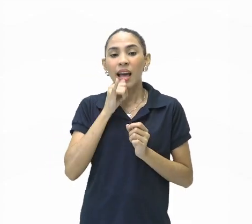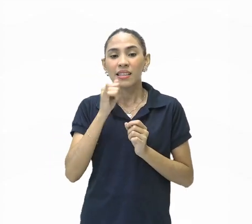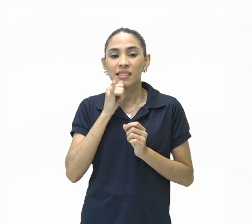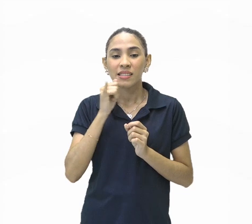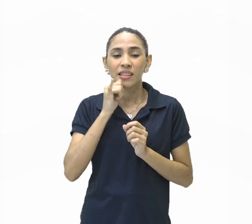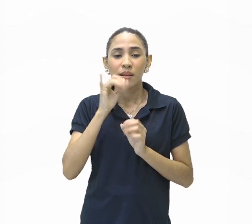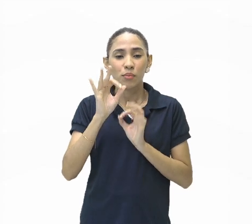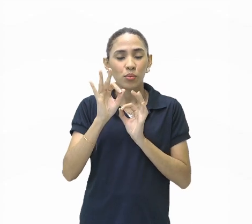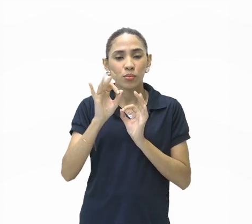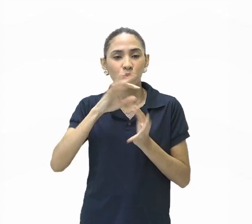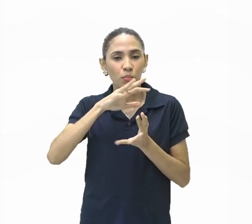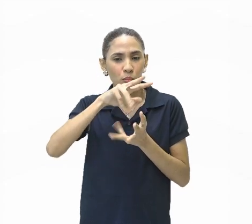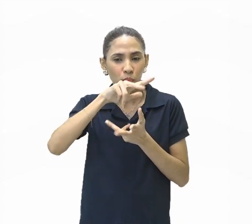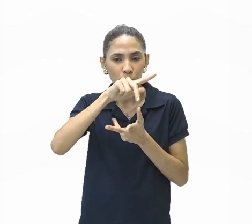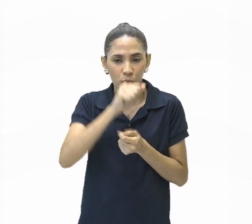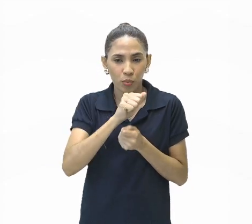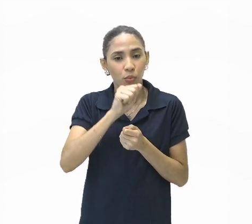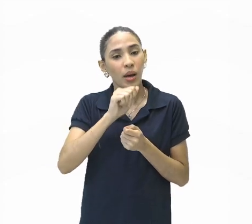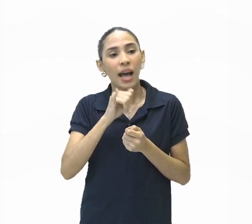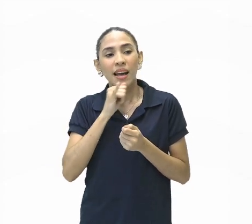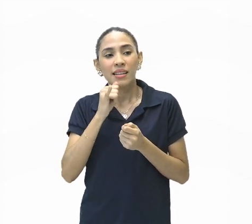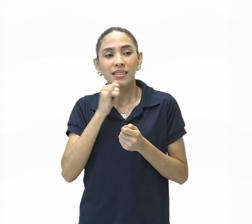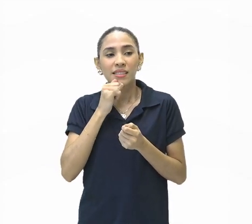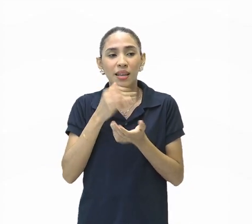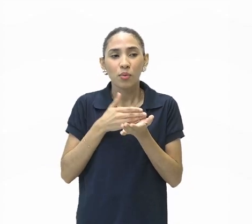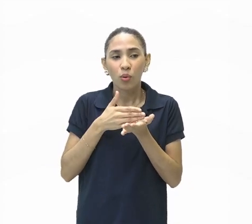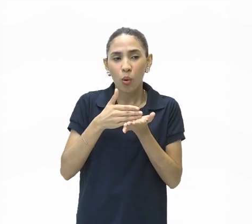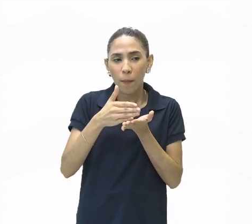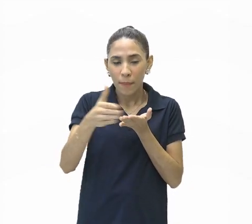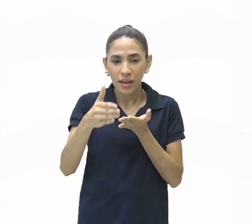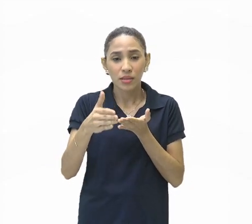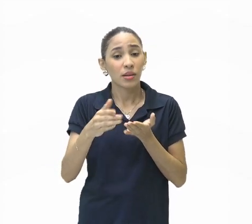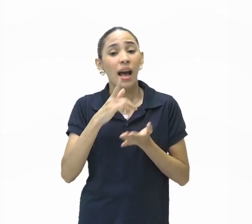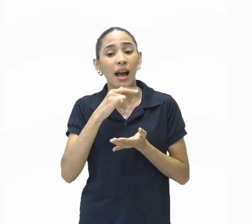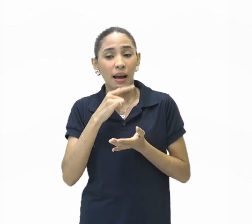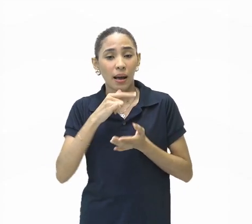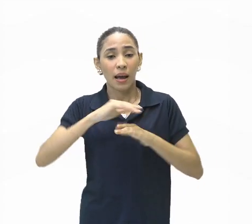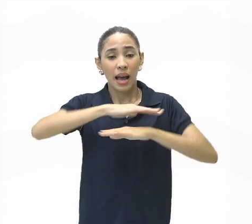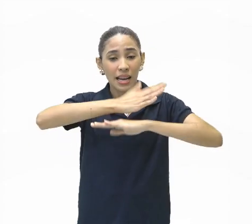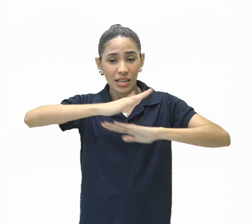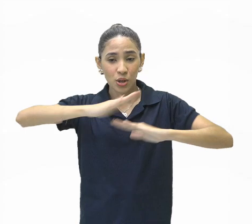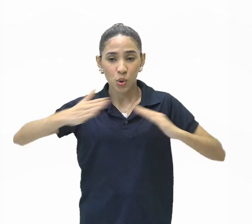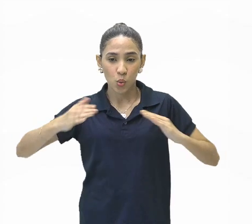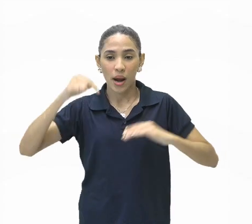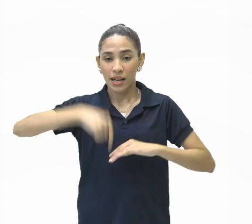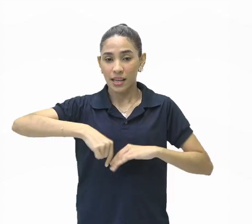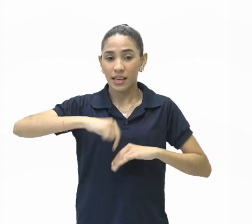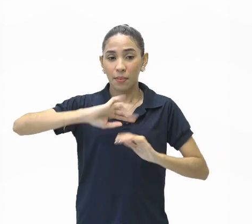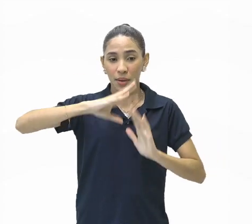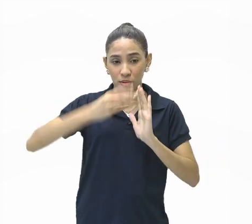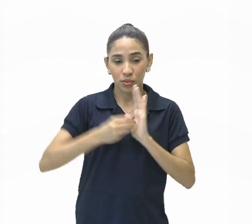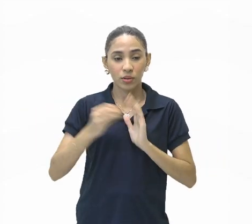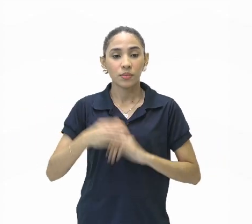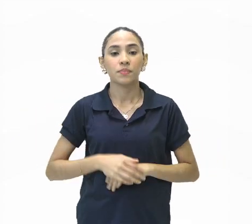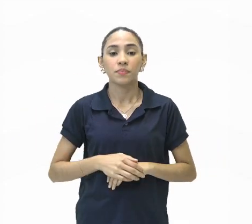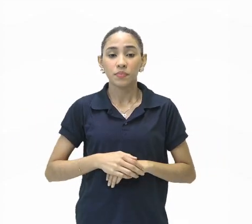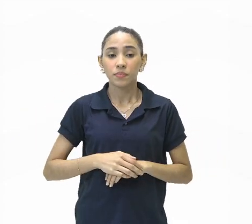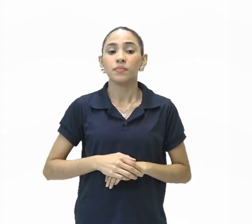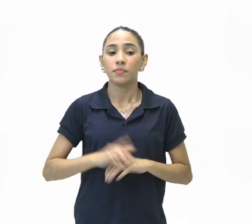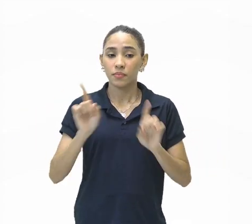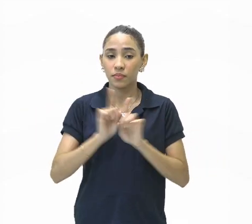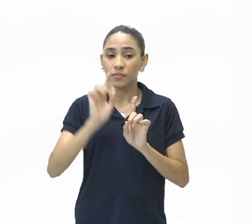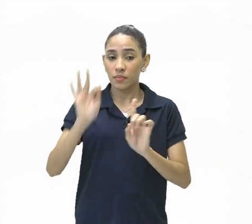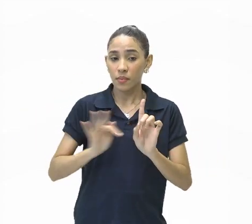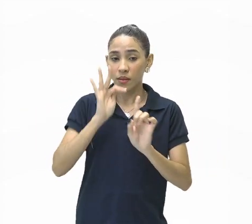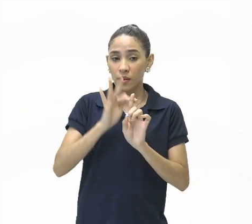no oceano. Está falando de quem? Da piscina, que seria aí o nosso rio, né? Os nossos rios. Temos também a presença da função